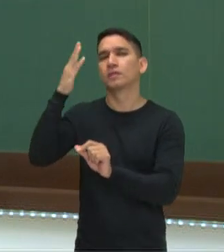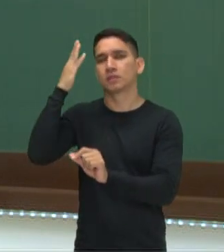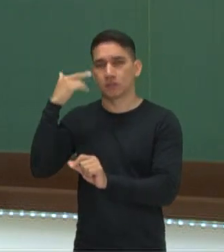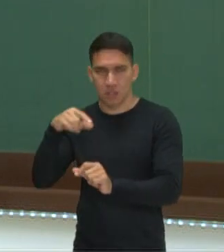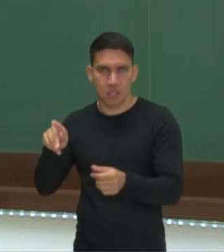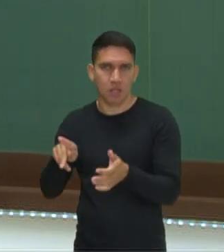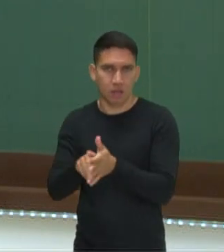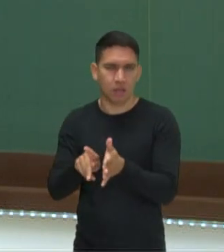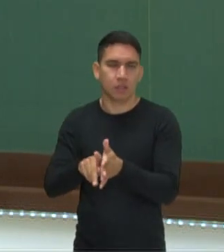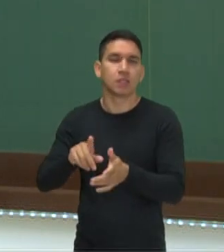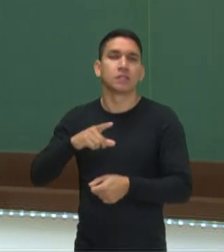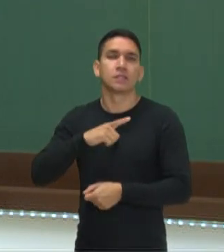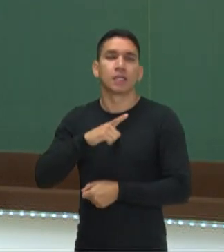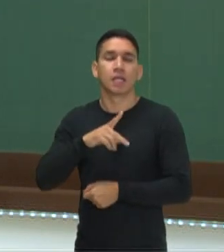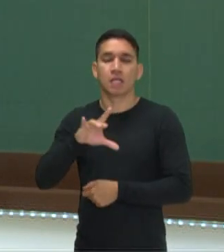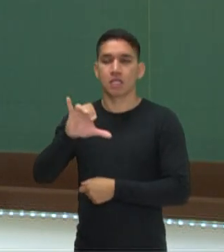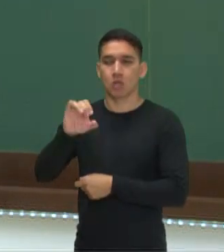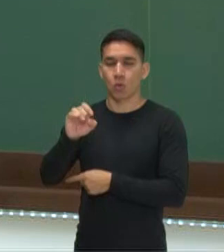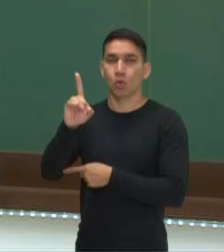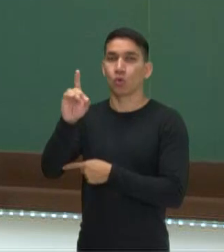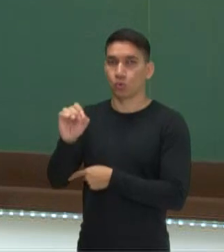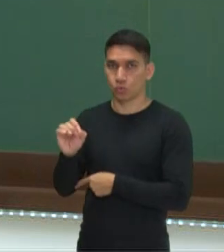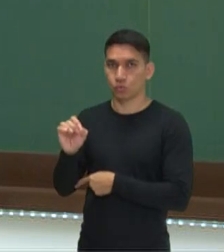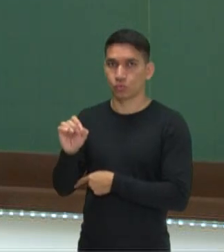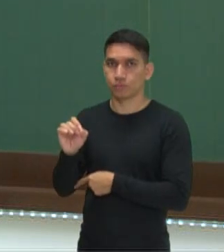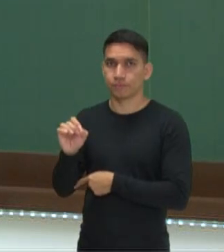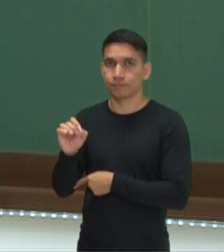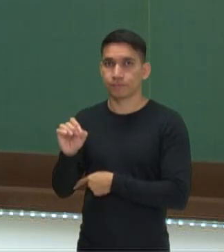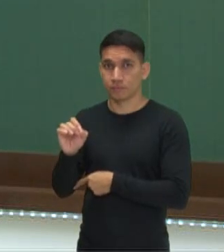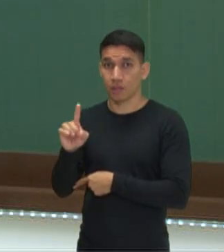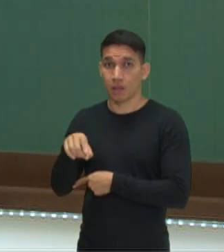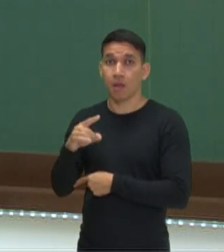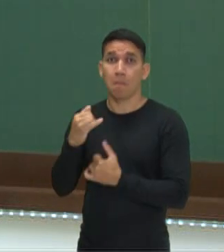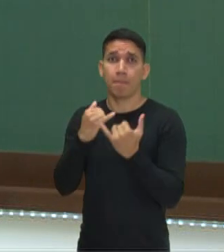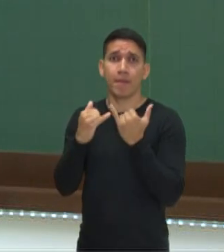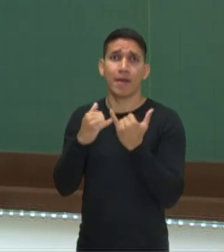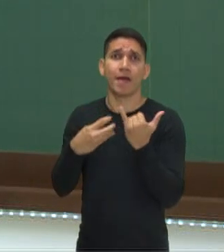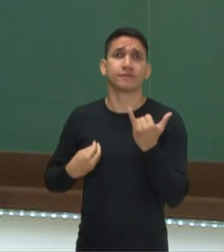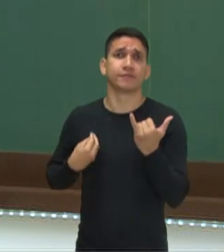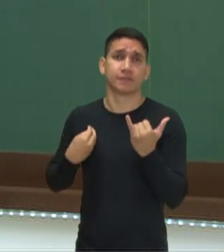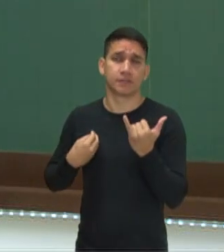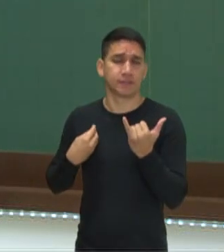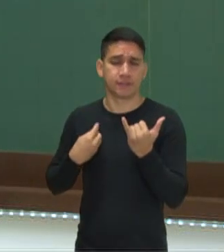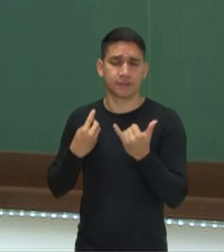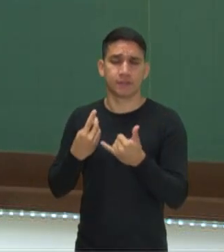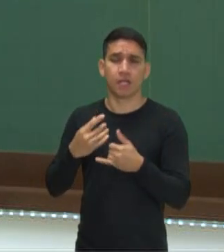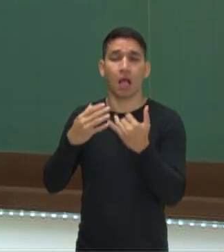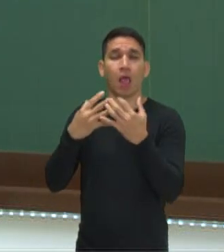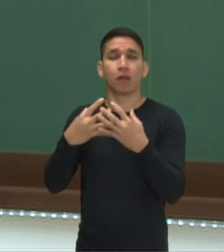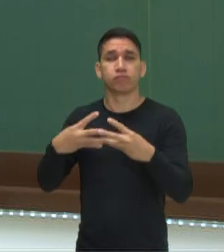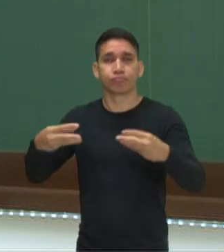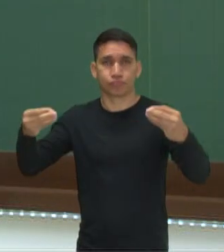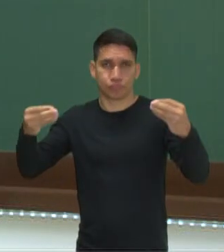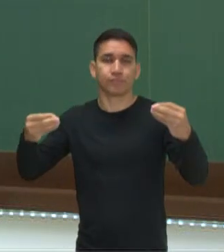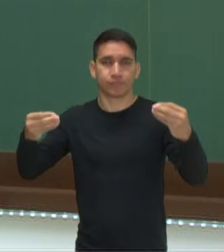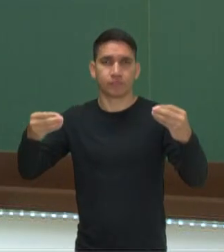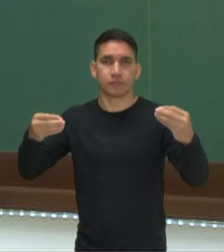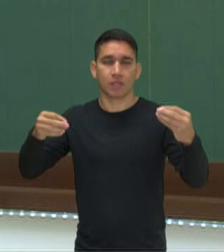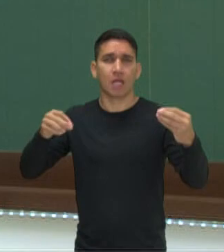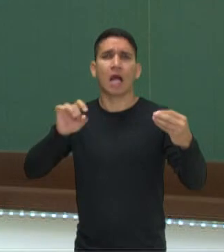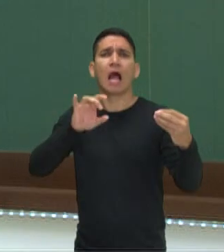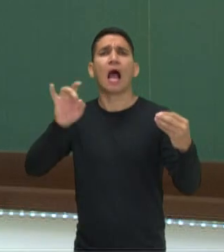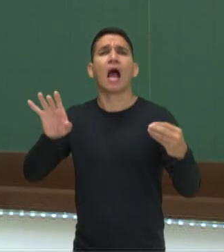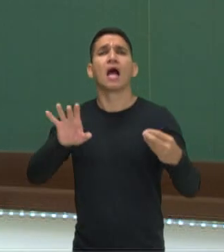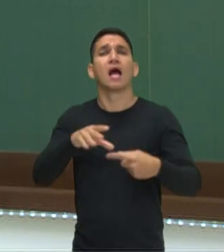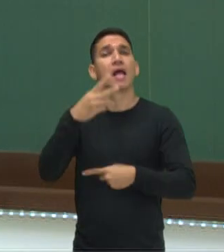Que esse iodo ele tem meia-vida. Né? Então, essa meia-vida é a cada 13 horas. Então,